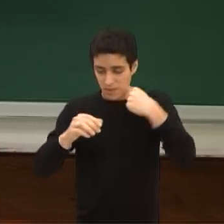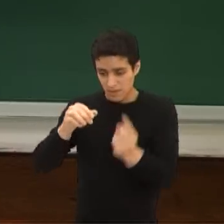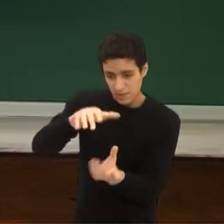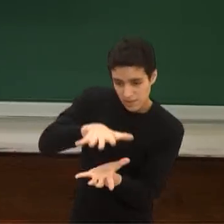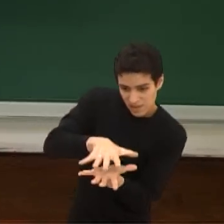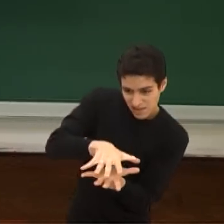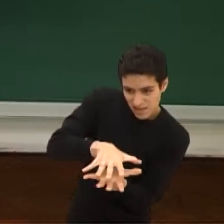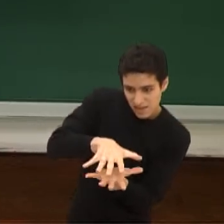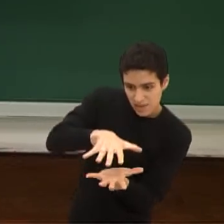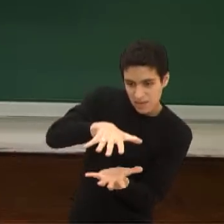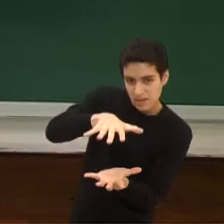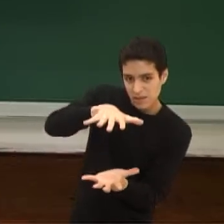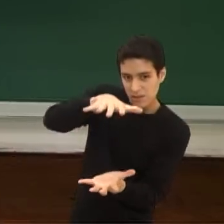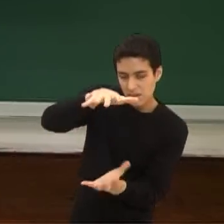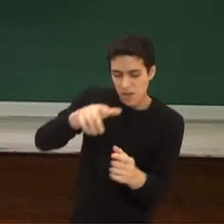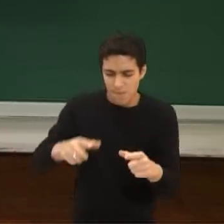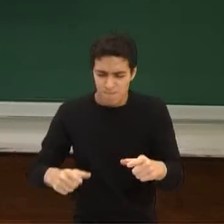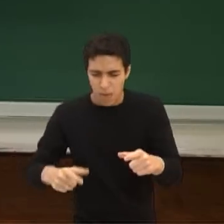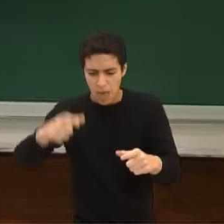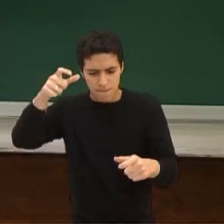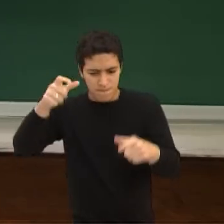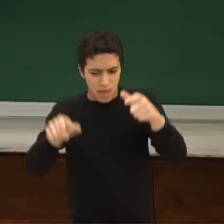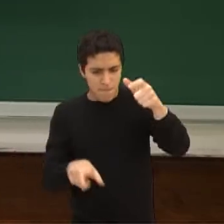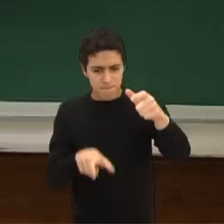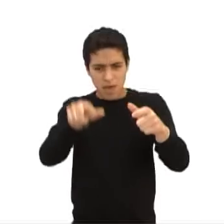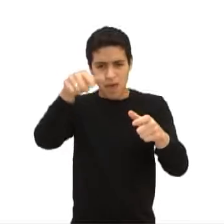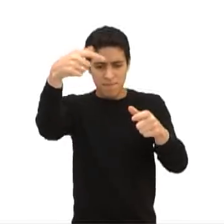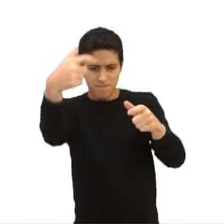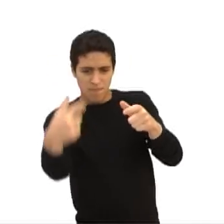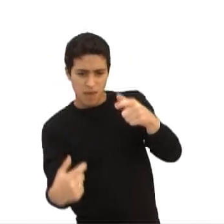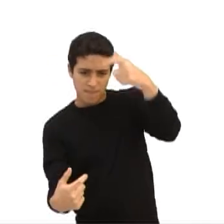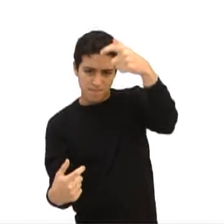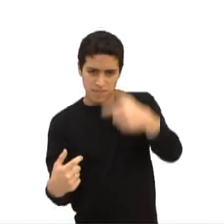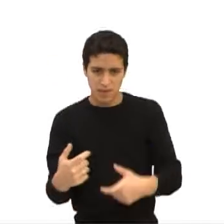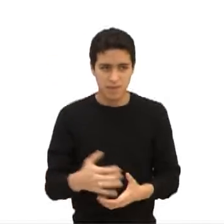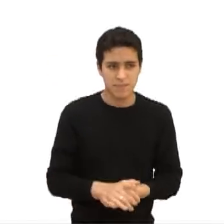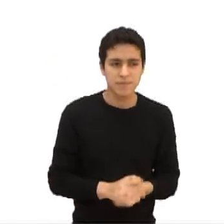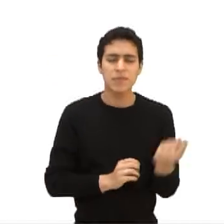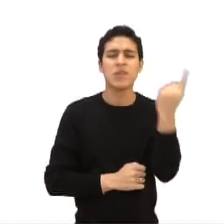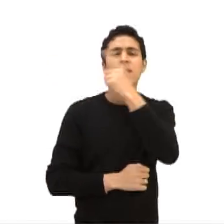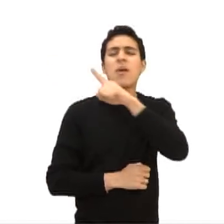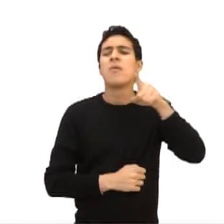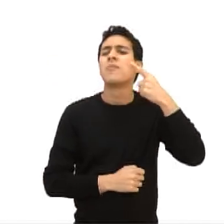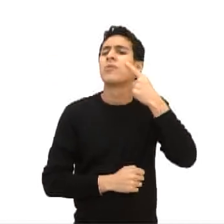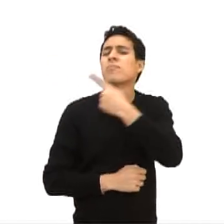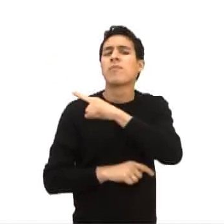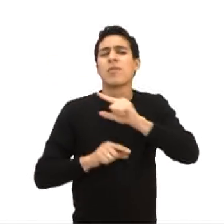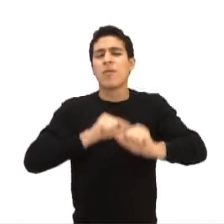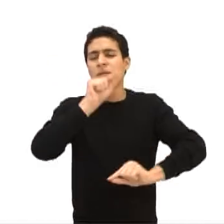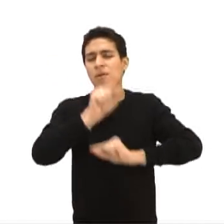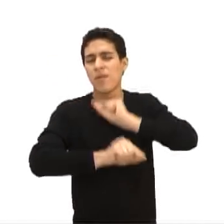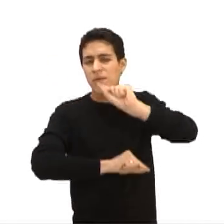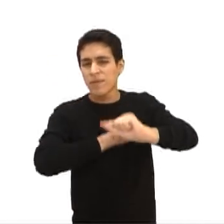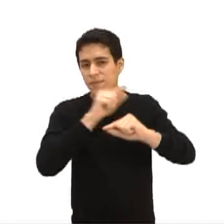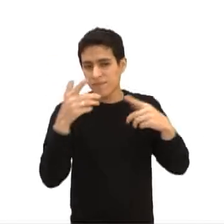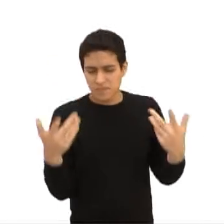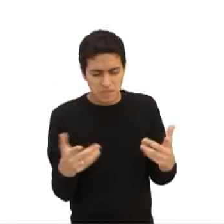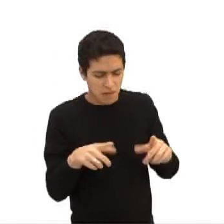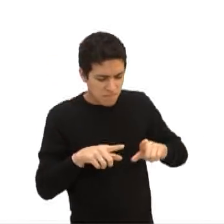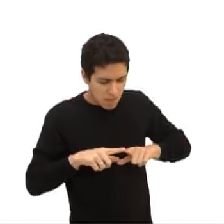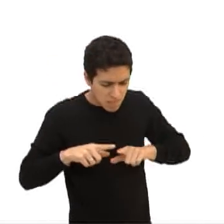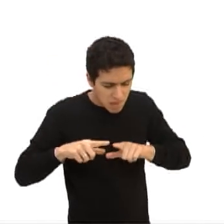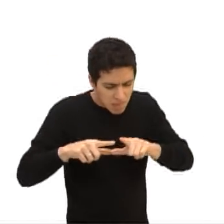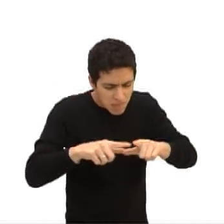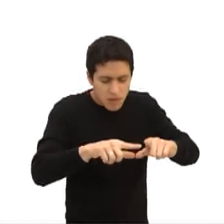base pentagonal. E a nossa última embalagem aqui vai formar quem? Tudo